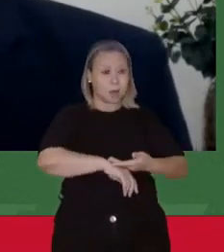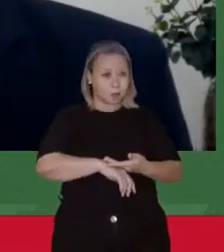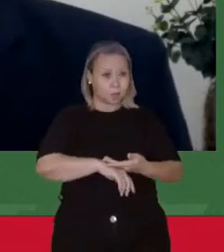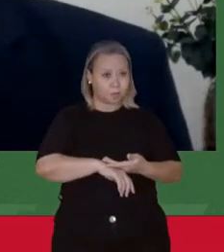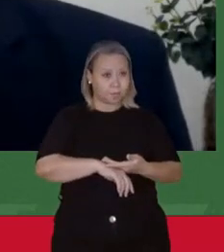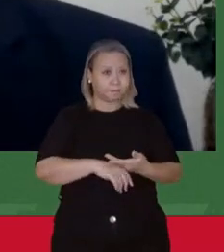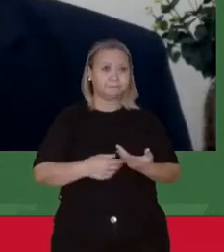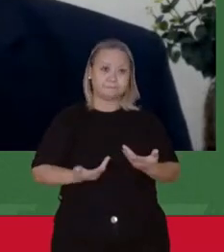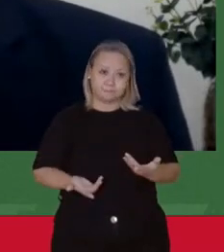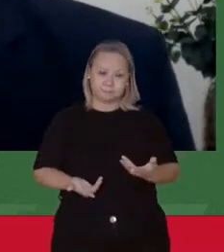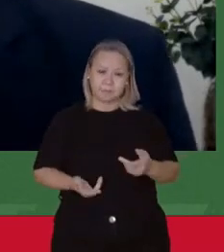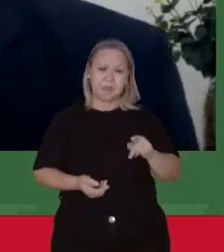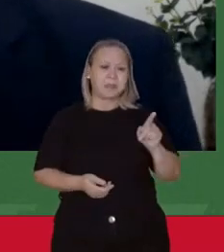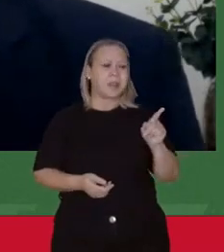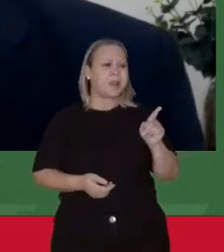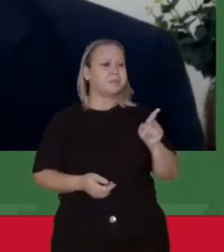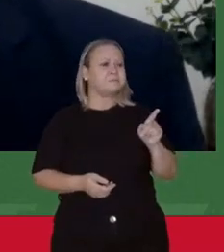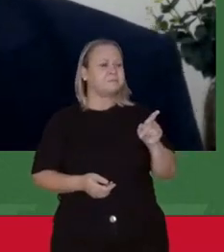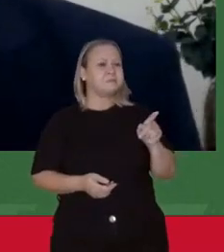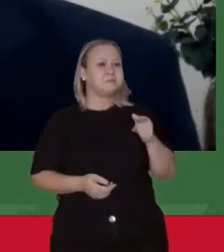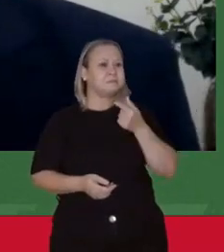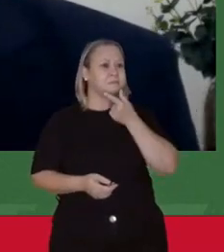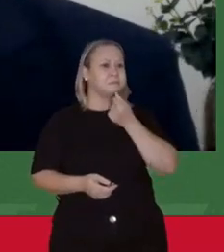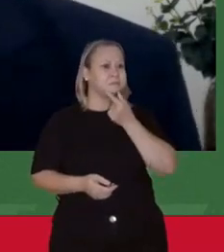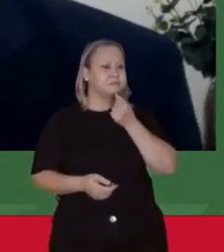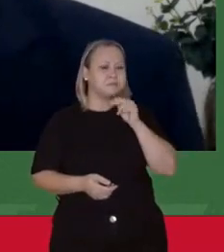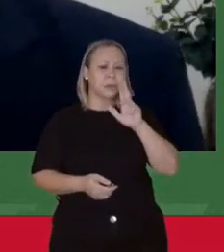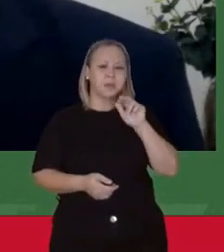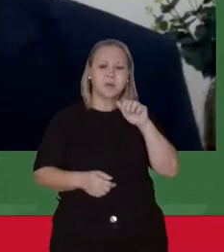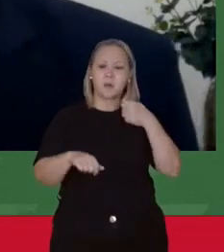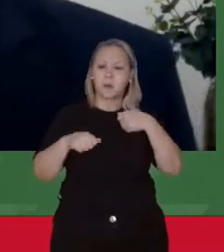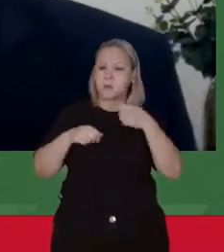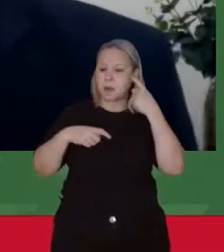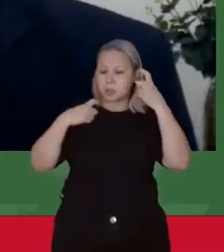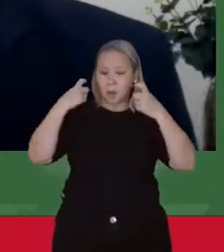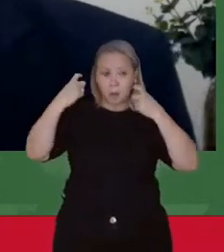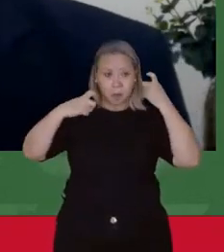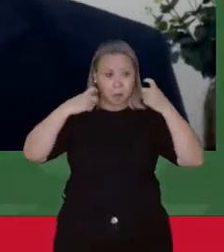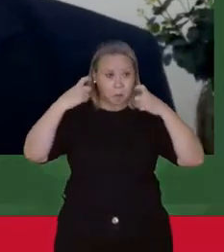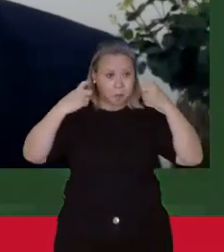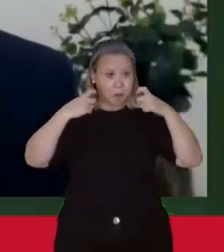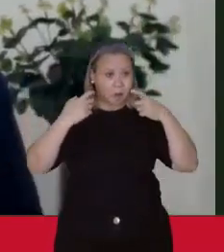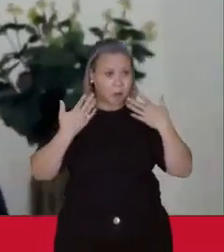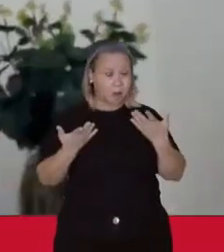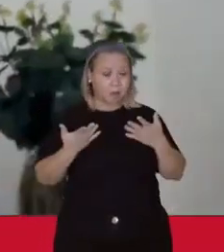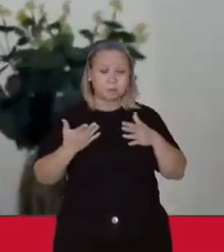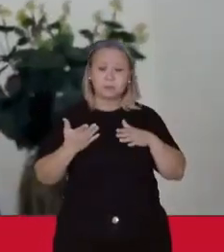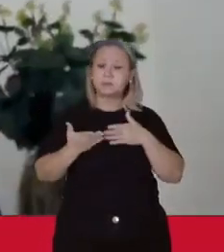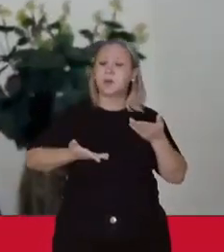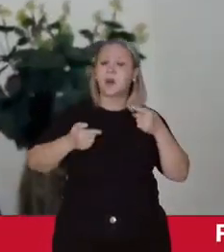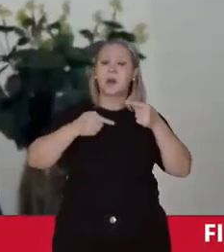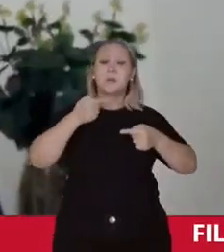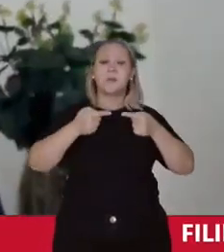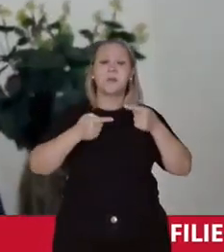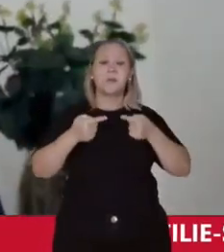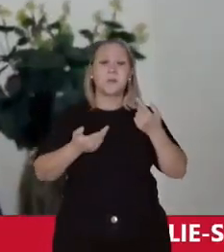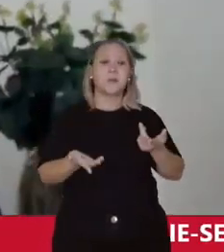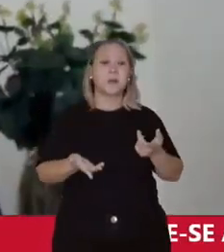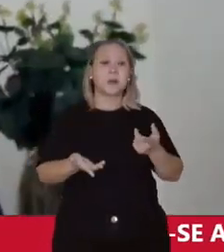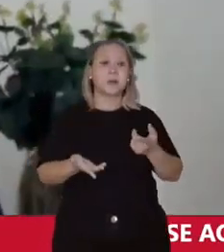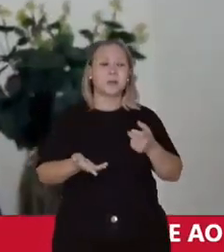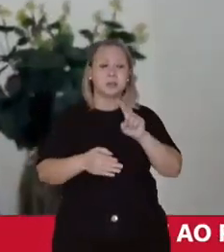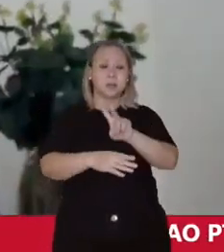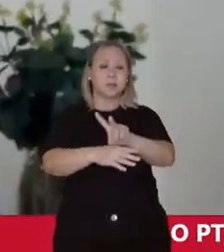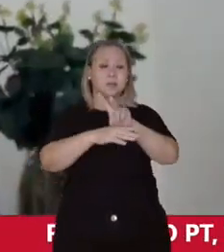aonde ele nunca precisou se preocupar qual é a política de financiamento estudantil do